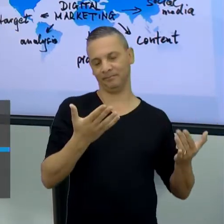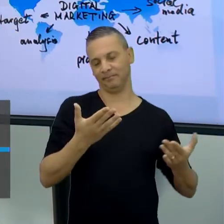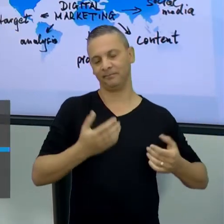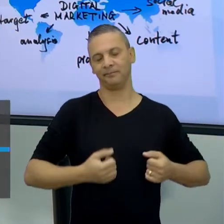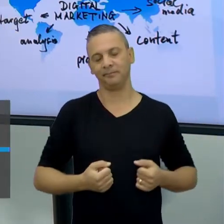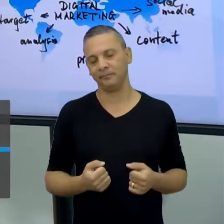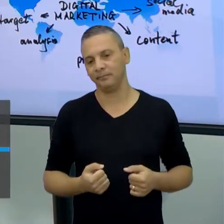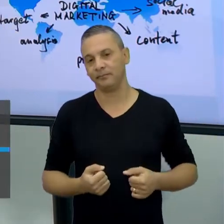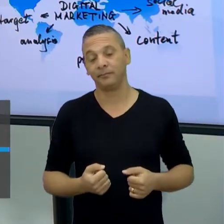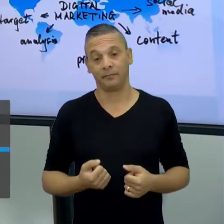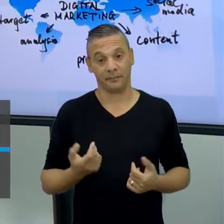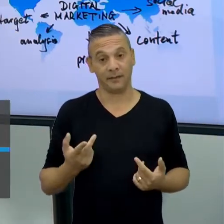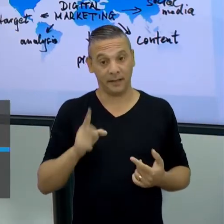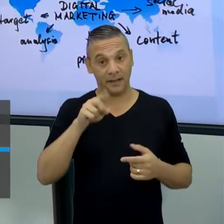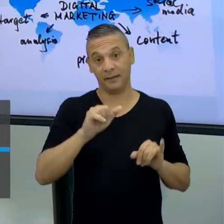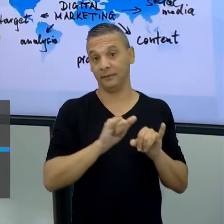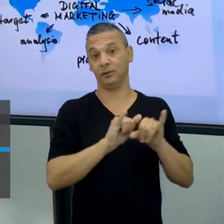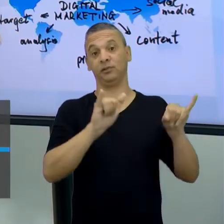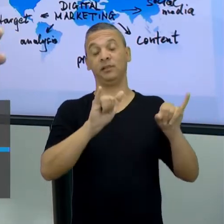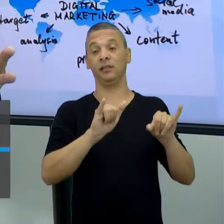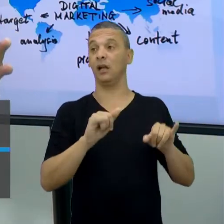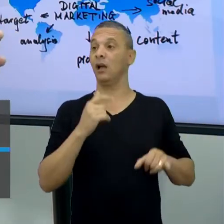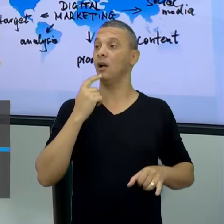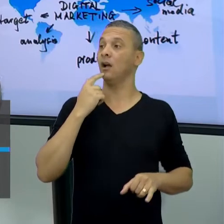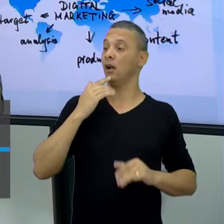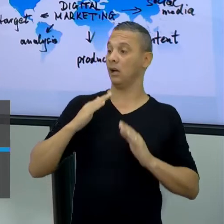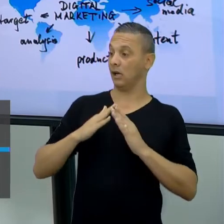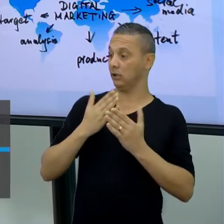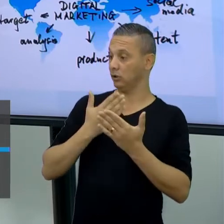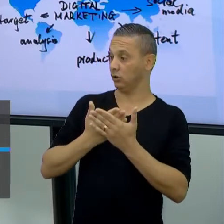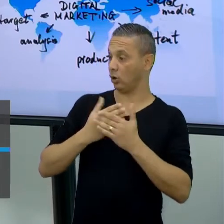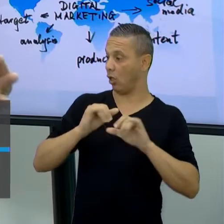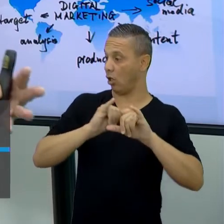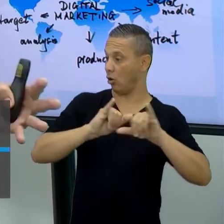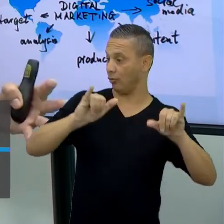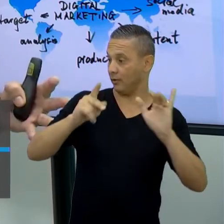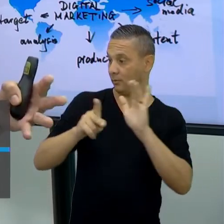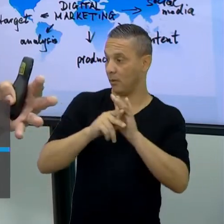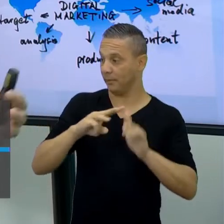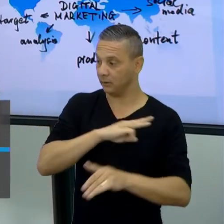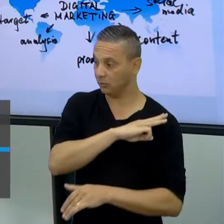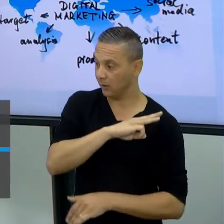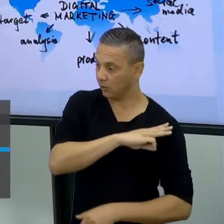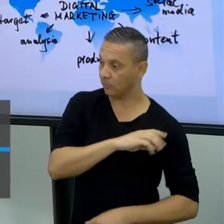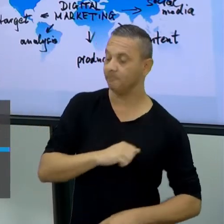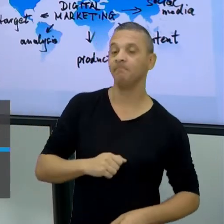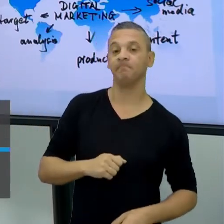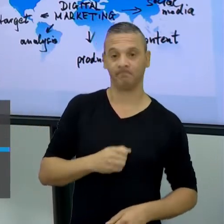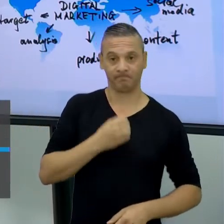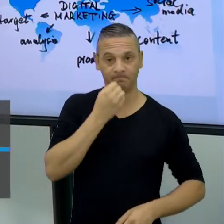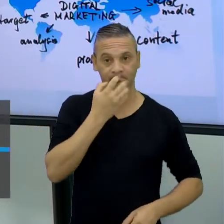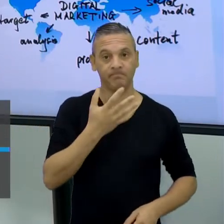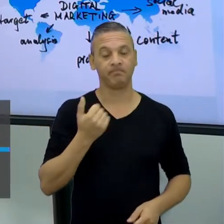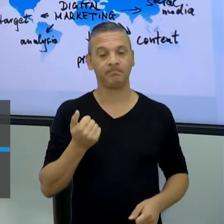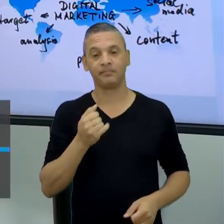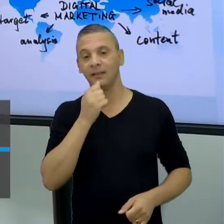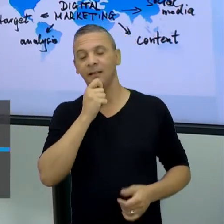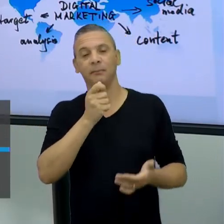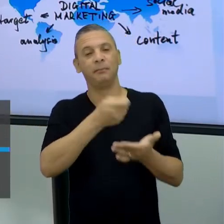E aí, isso é notícia. Uma escola de notícia para aluno do ensino médio, maravilhoso, né? E aí eu estou cobrando, sei